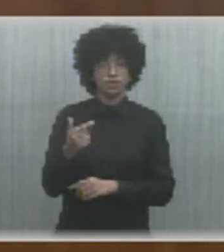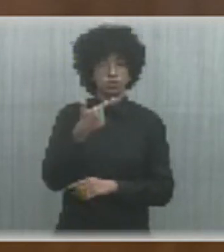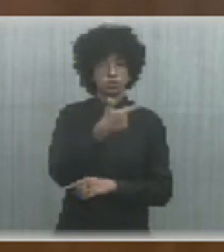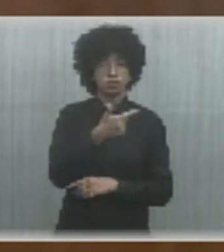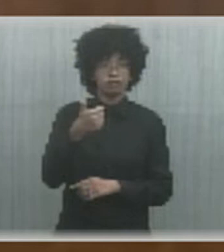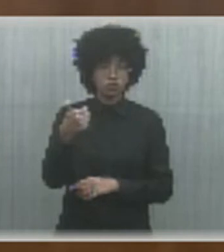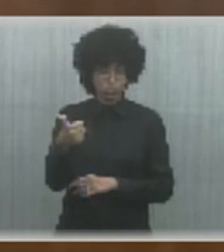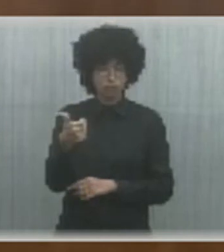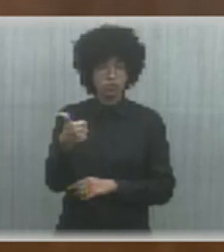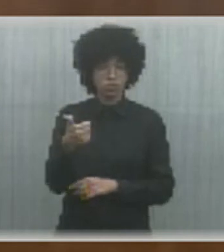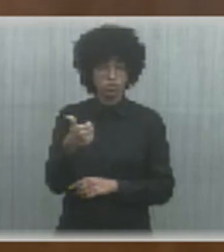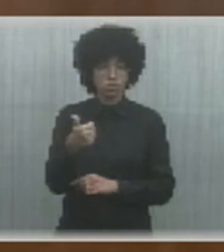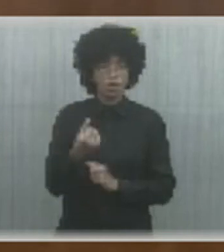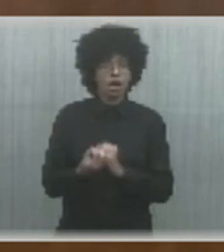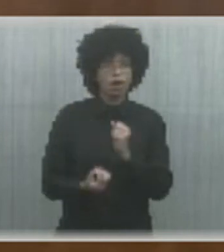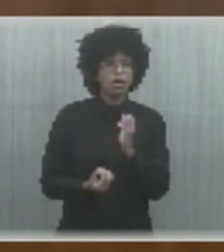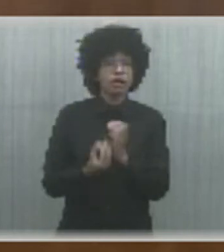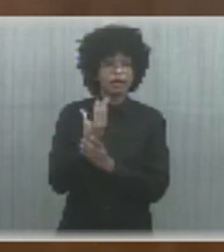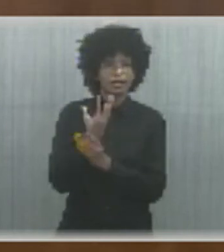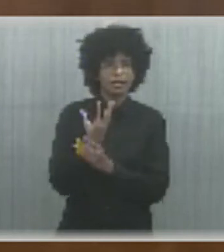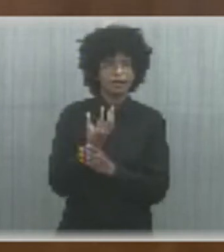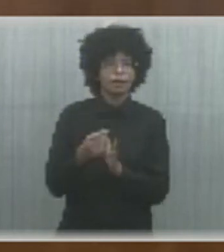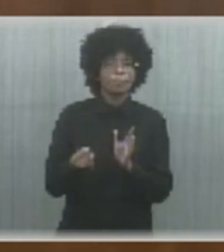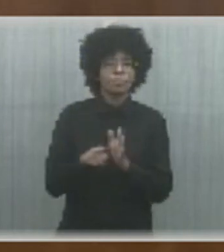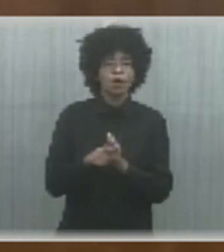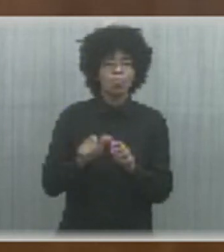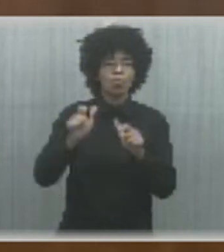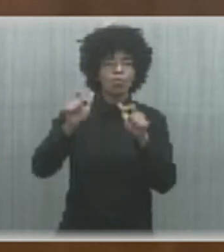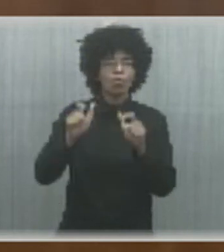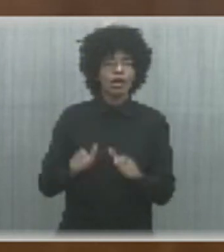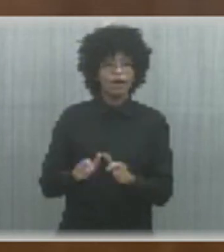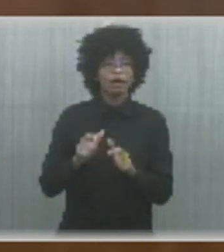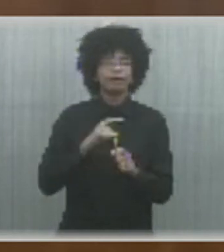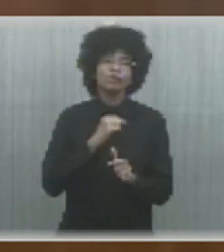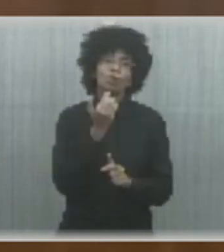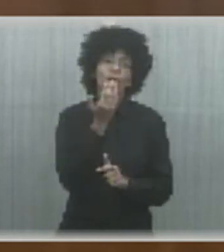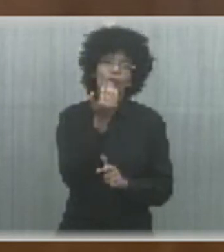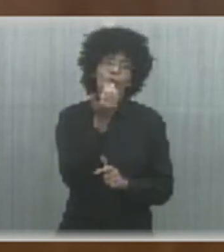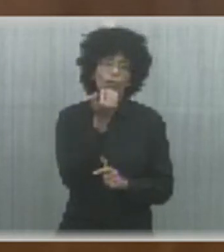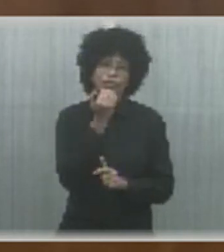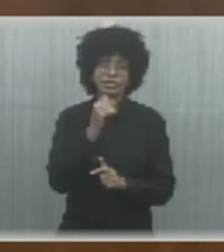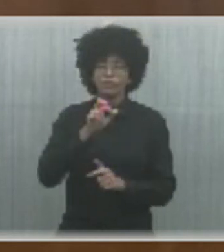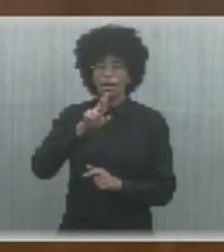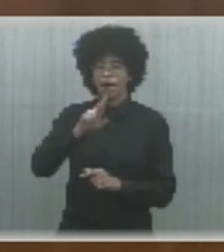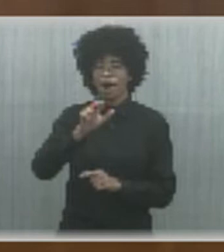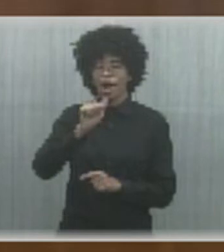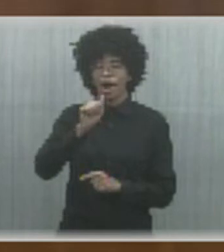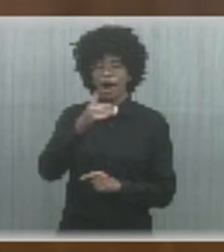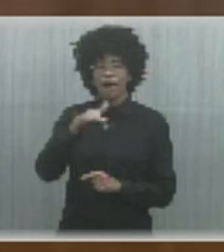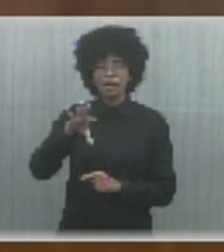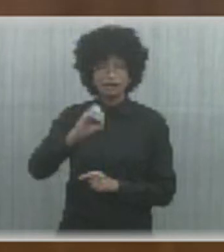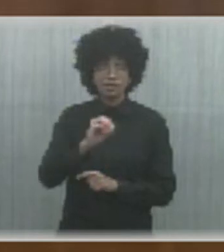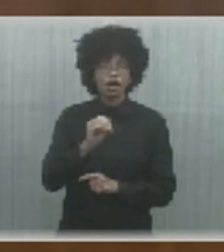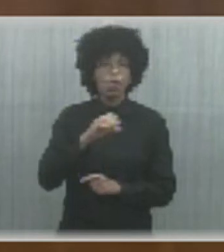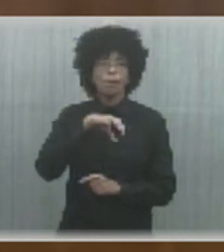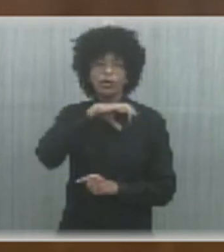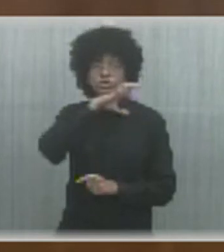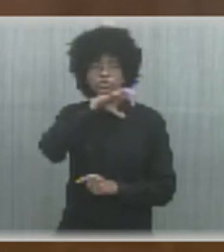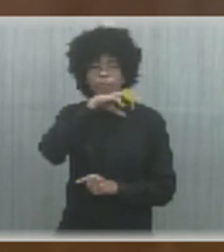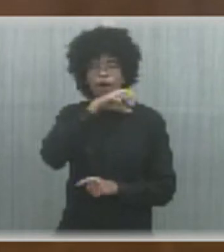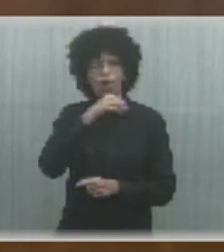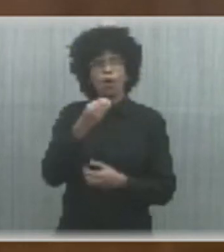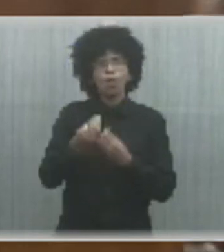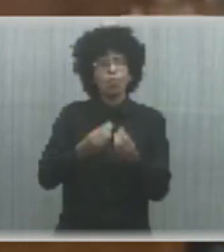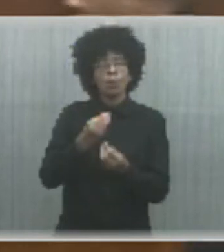7.533/2021, que cria o Banco de Ração do Estado do Piauí. Como se dá isso?